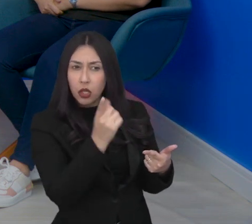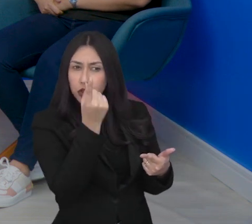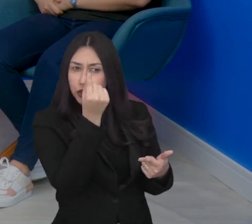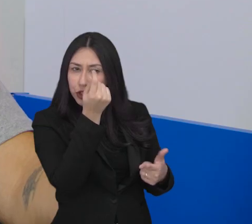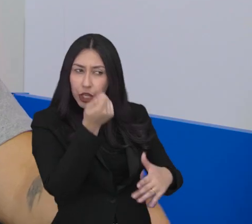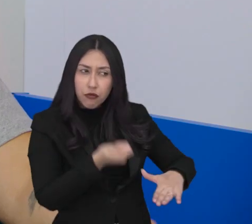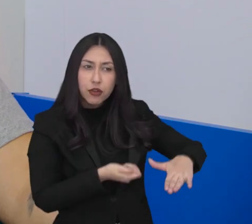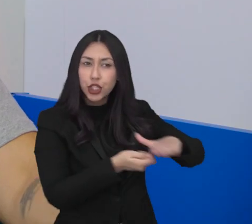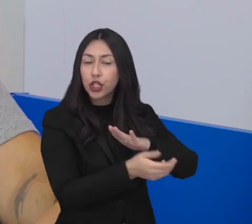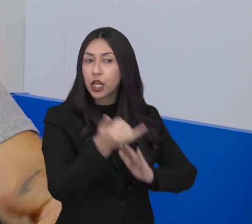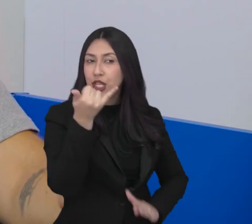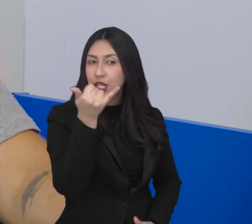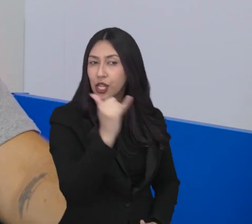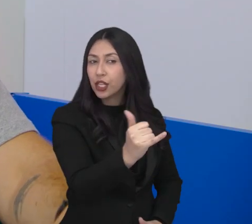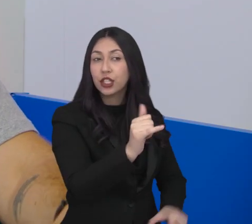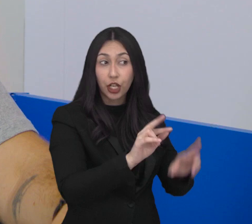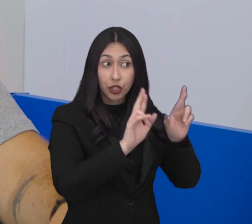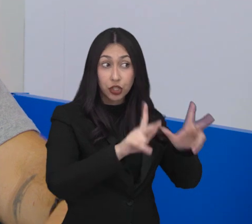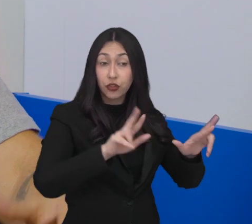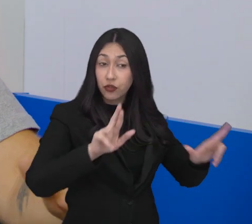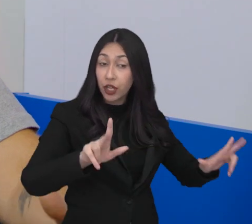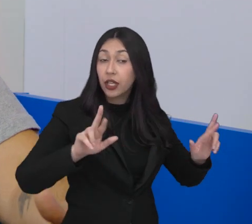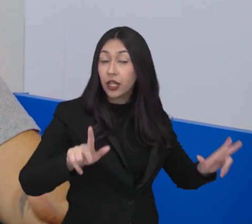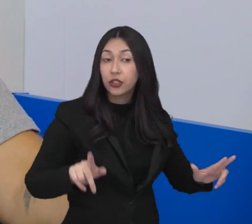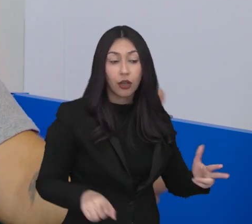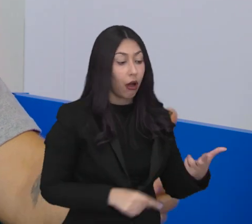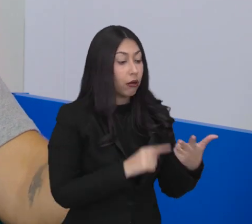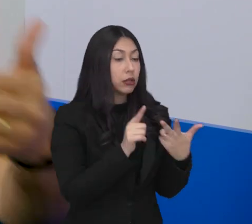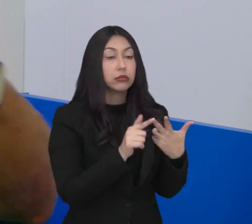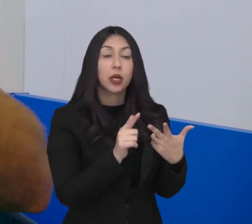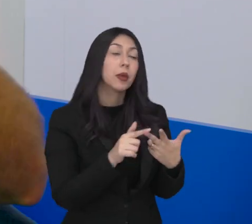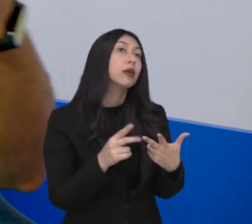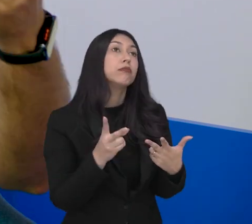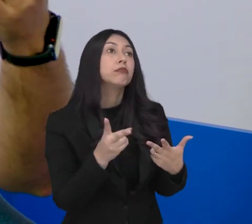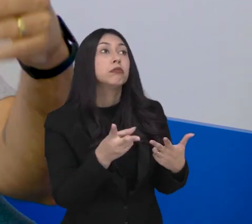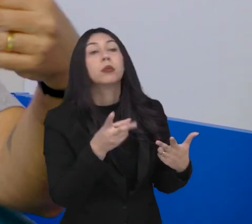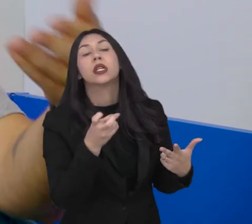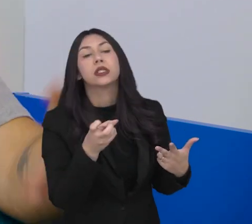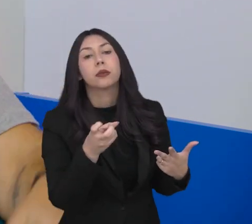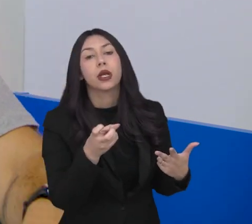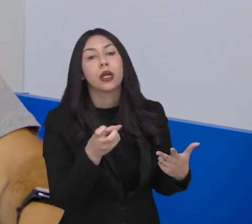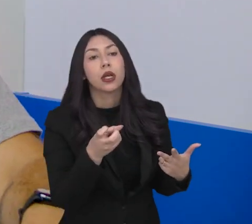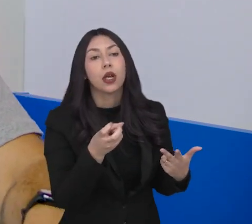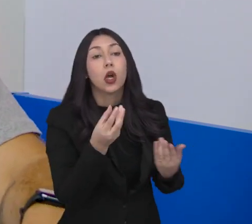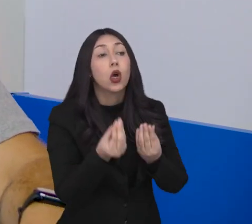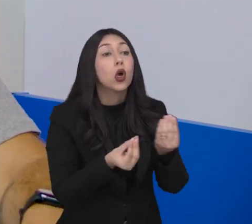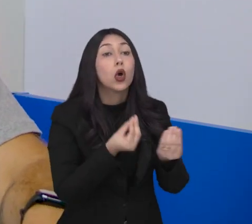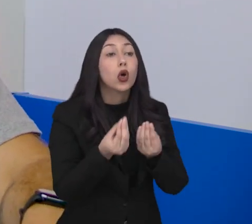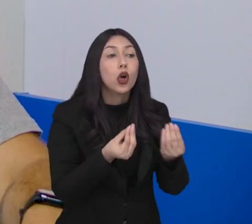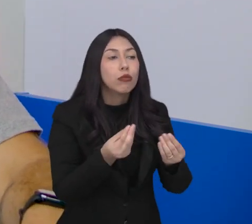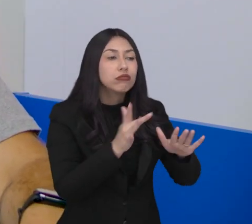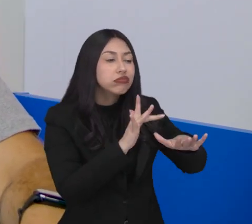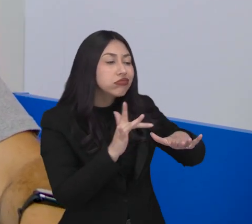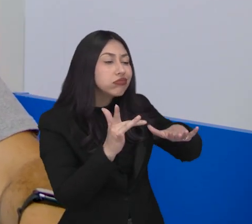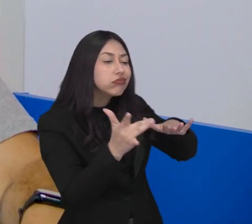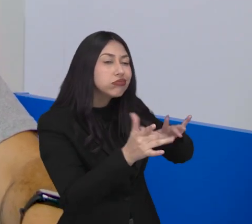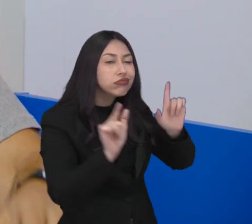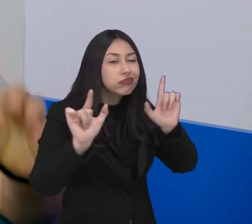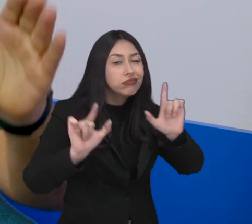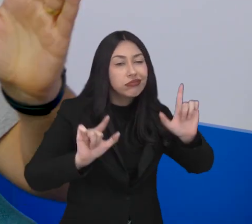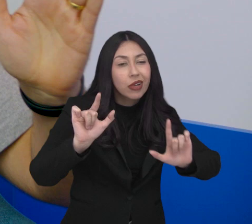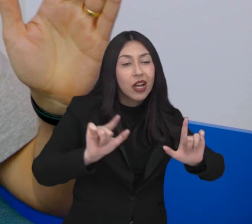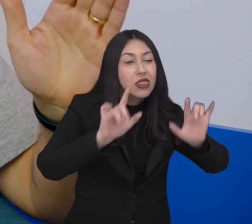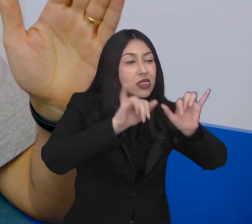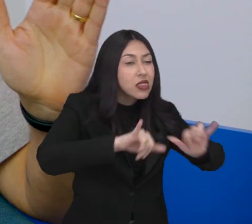como, por exemplo, energia solar, energia eólica. É o clássico. Depois, perceber como a mídia está veiculando isso. A mídia tem um papel importante